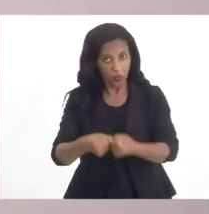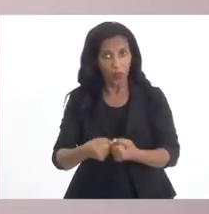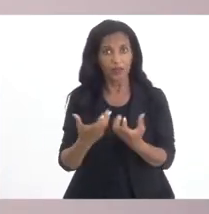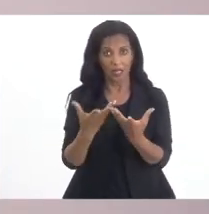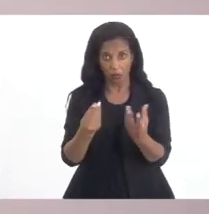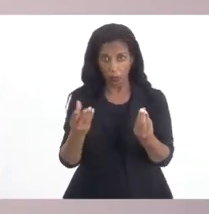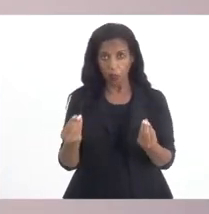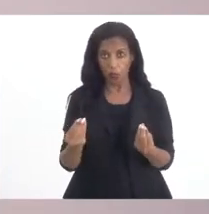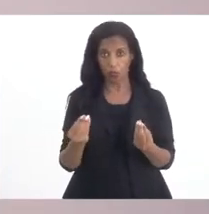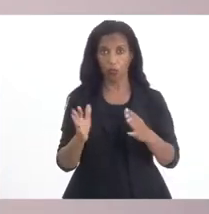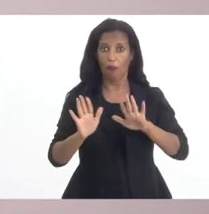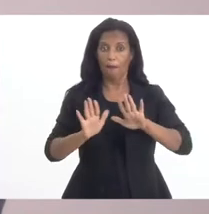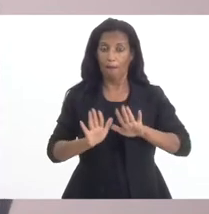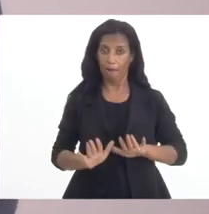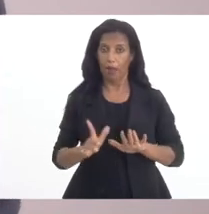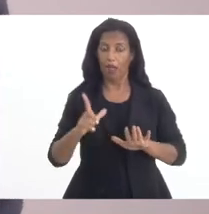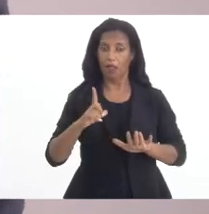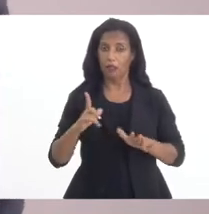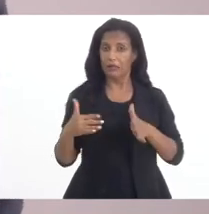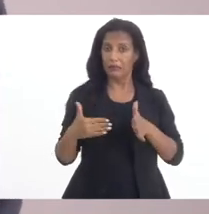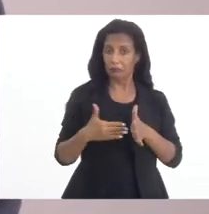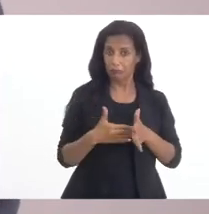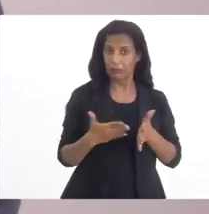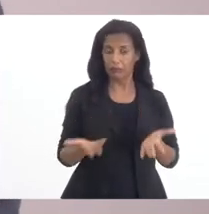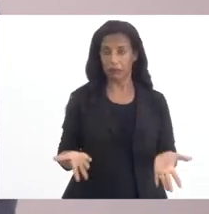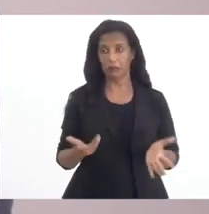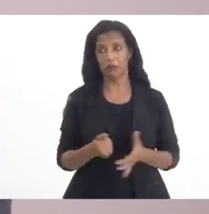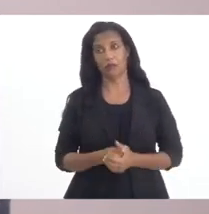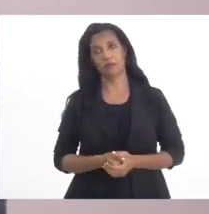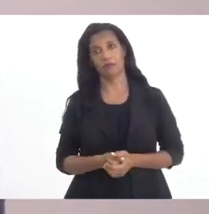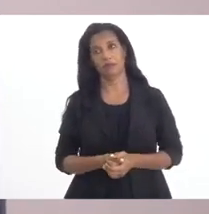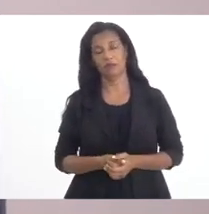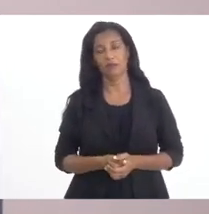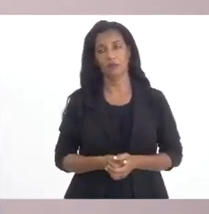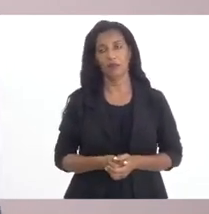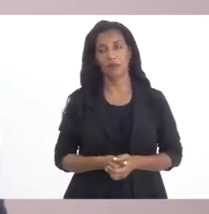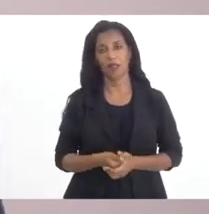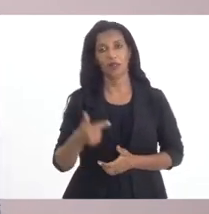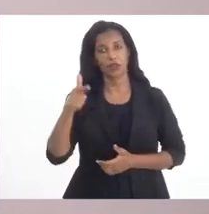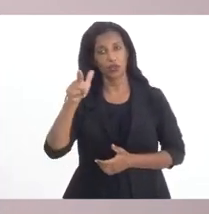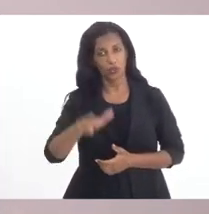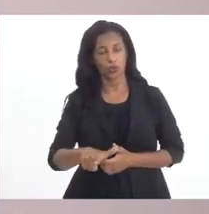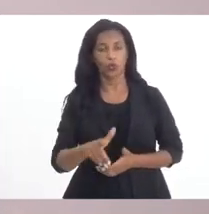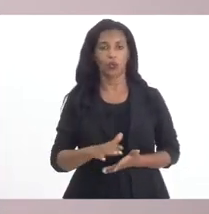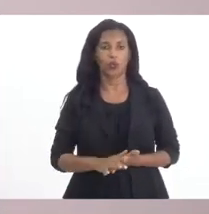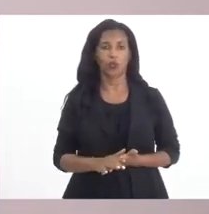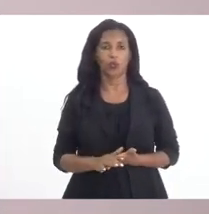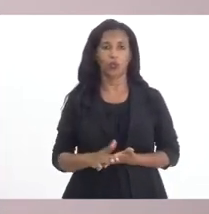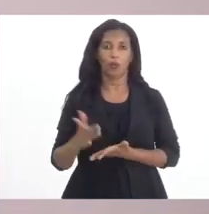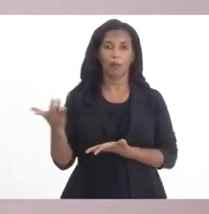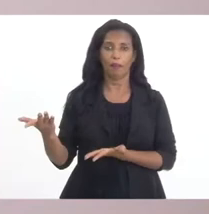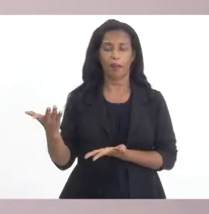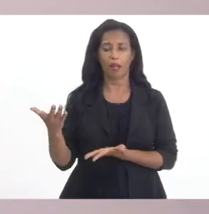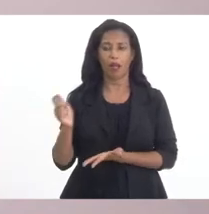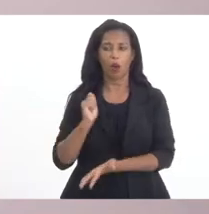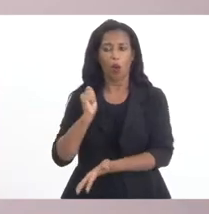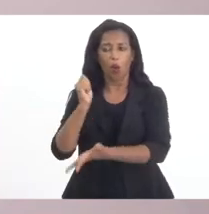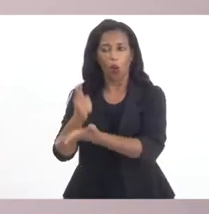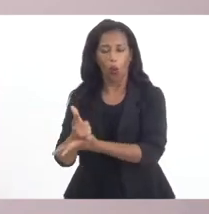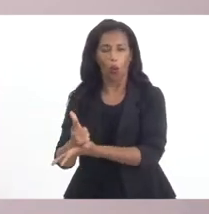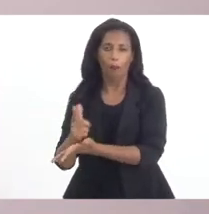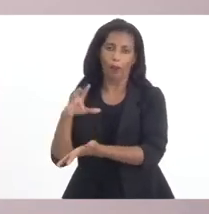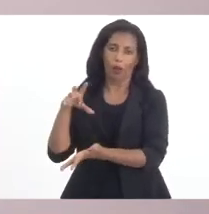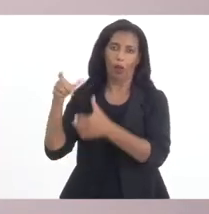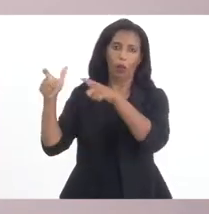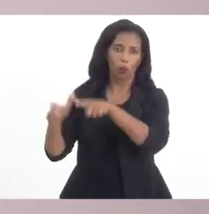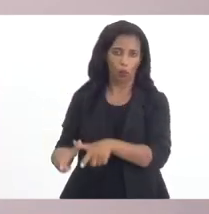muito, mas a gente tem limitações, né, cito, né, mais uma vez, a nossa disponibilidade para a compra da sede, a nossa